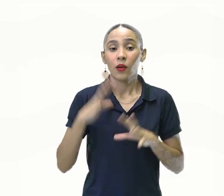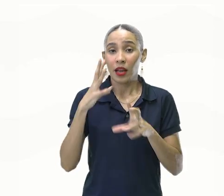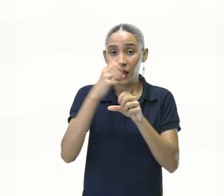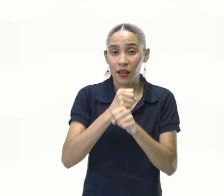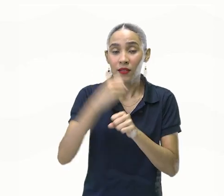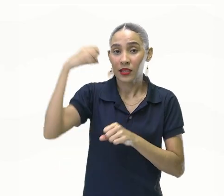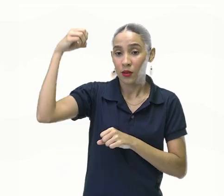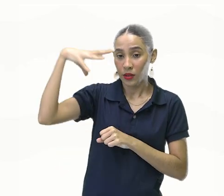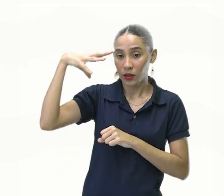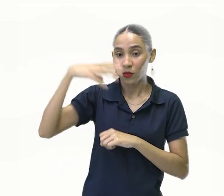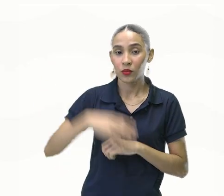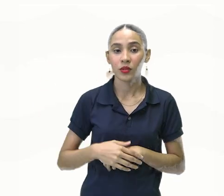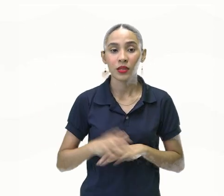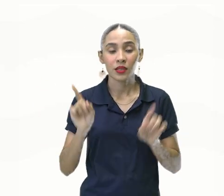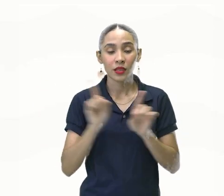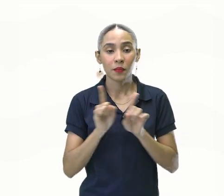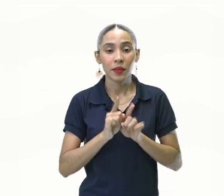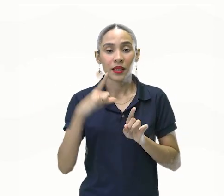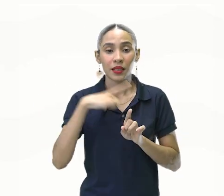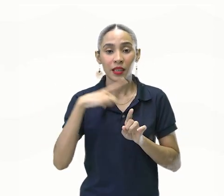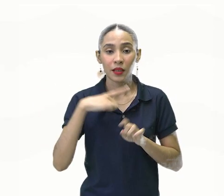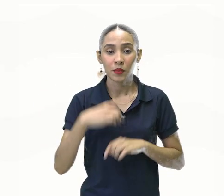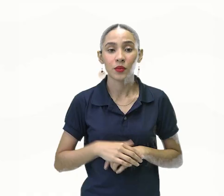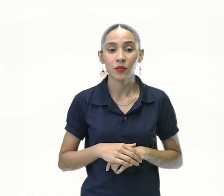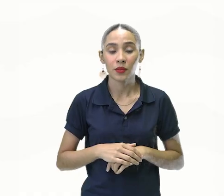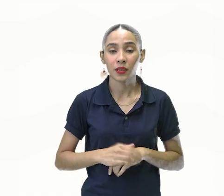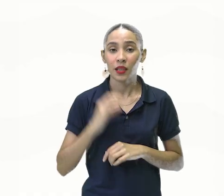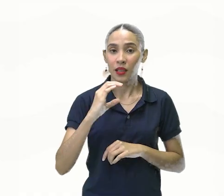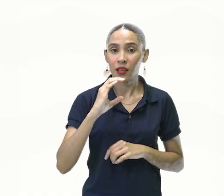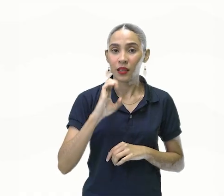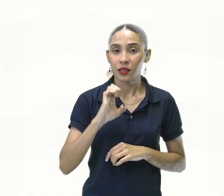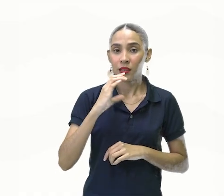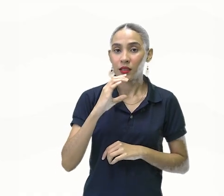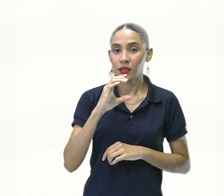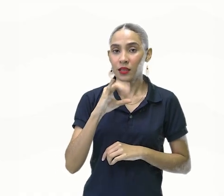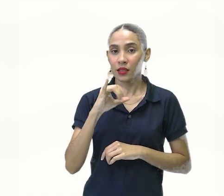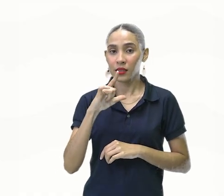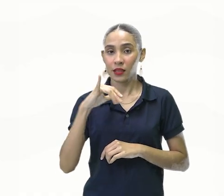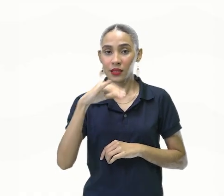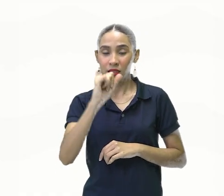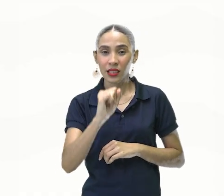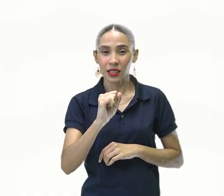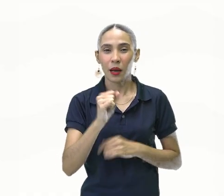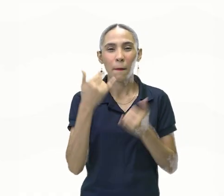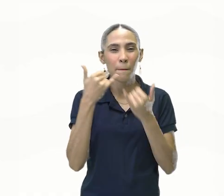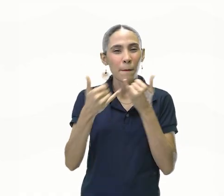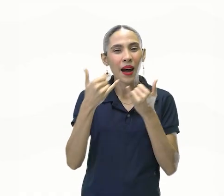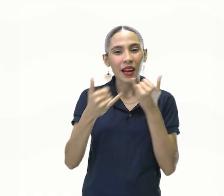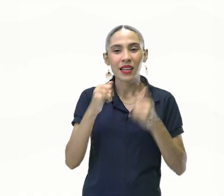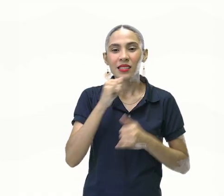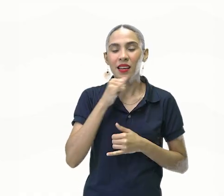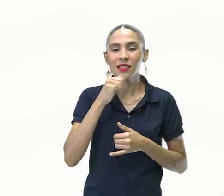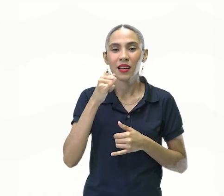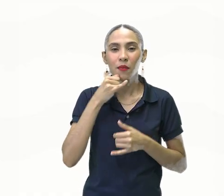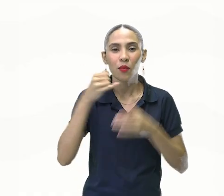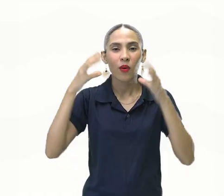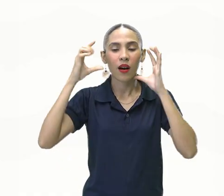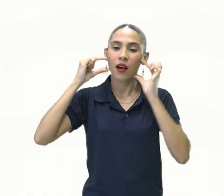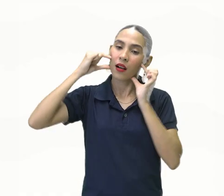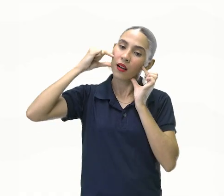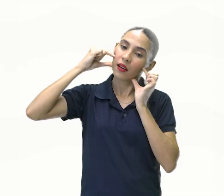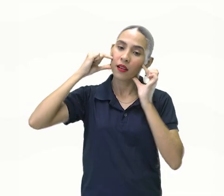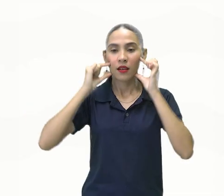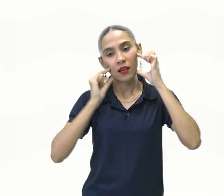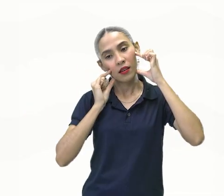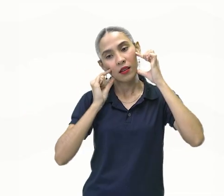a refração da luz, temos ali a Cecília, que dá a impressão que a